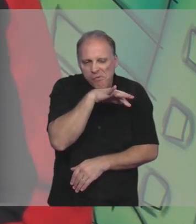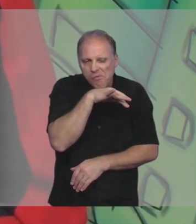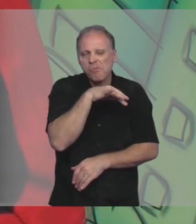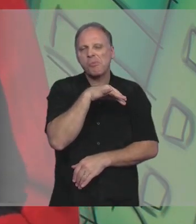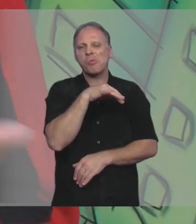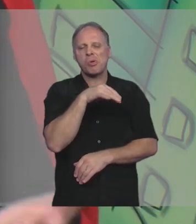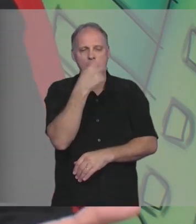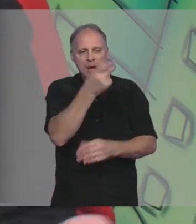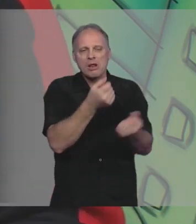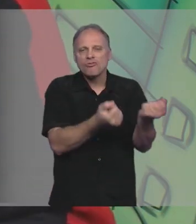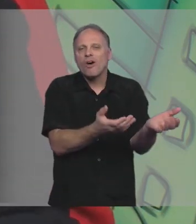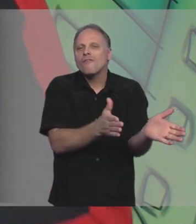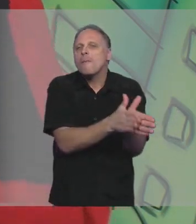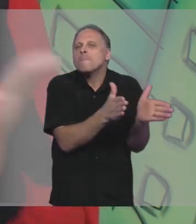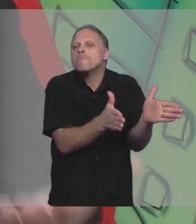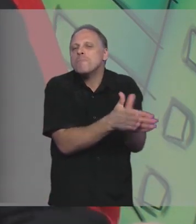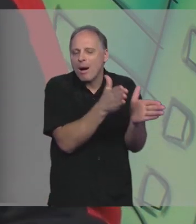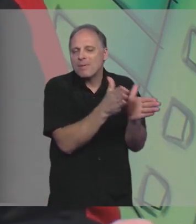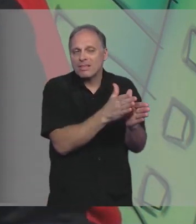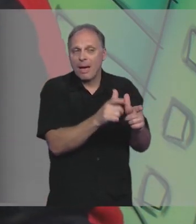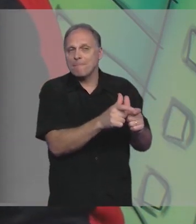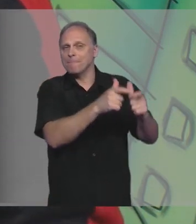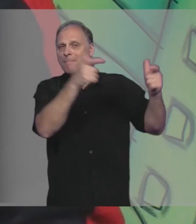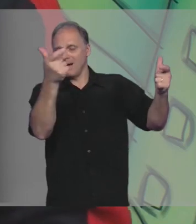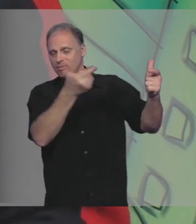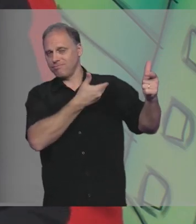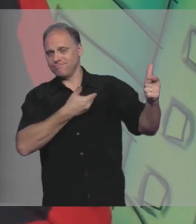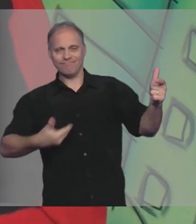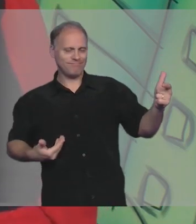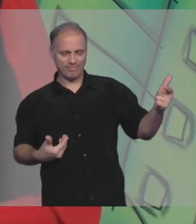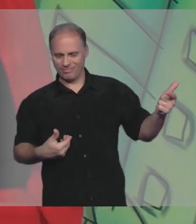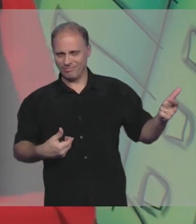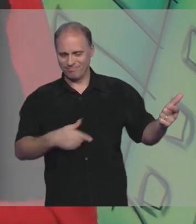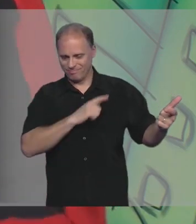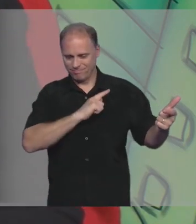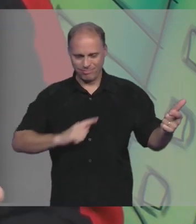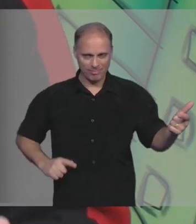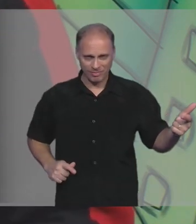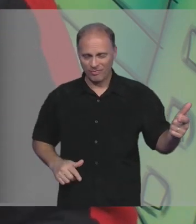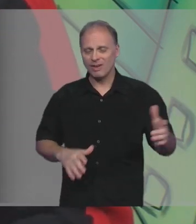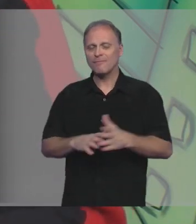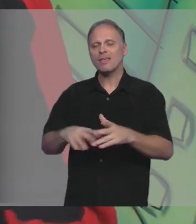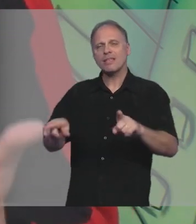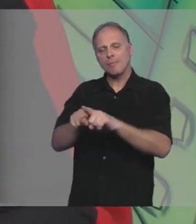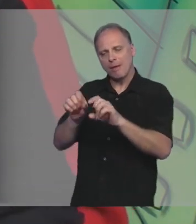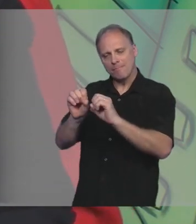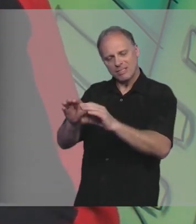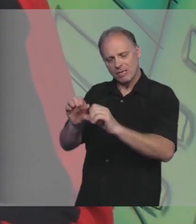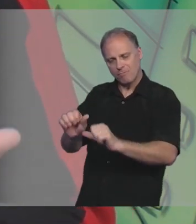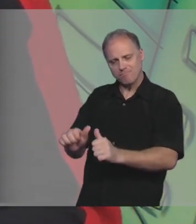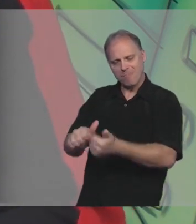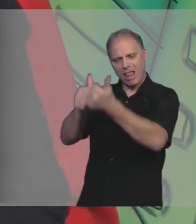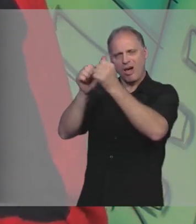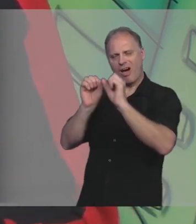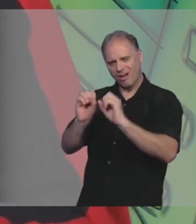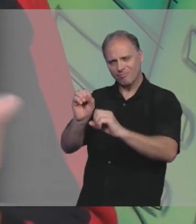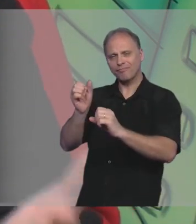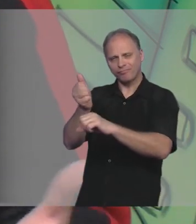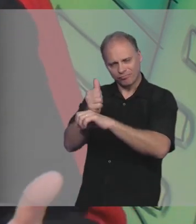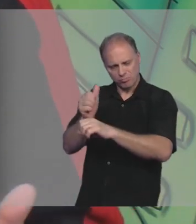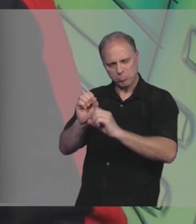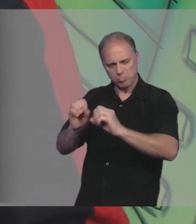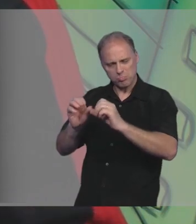precária para os jovens pobres, tá? Que é a grande maioria, e teremos uma educação um pouco mais qualificada, que é os